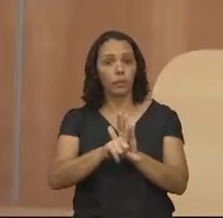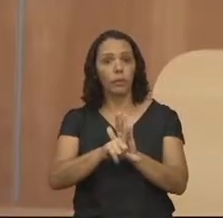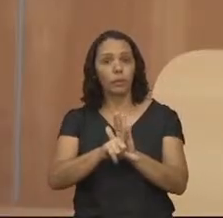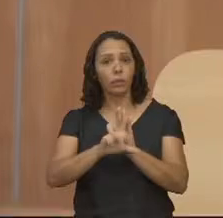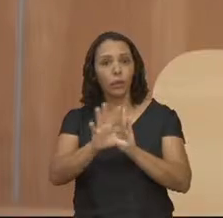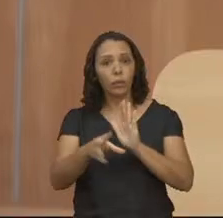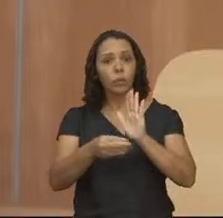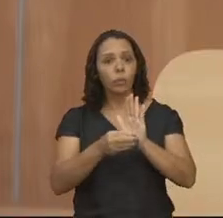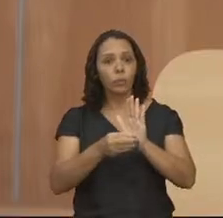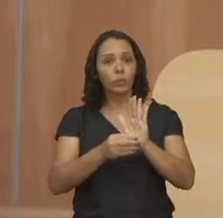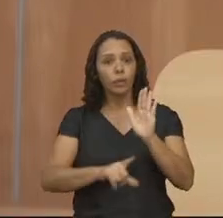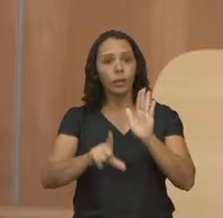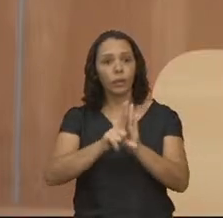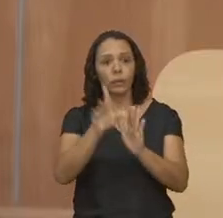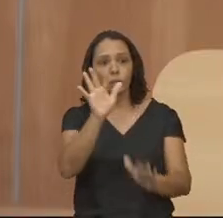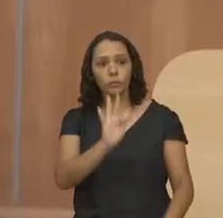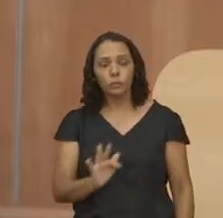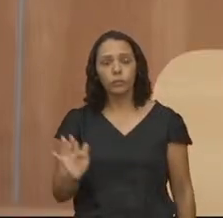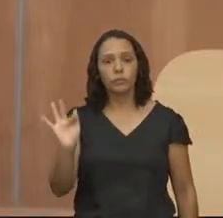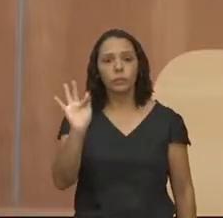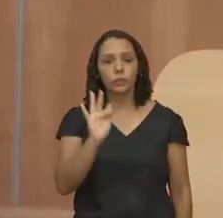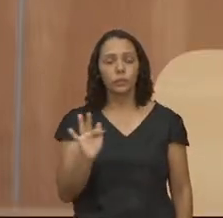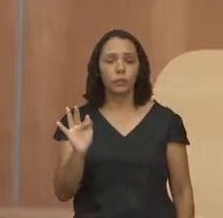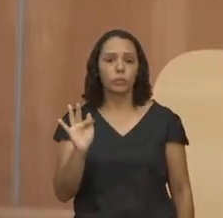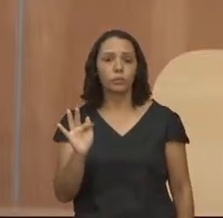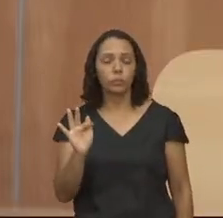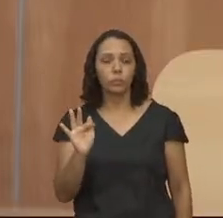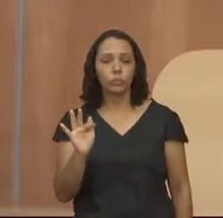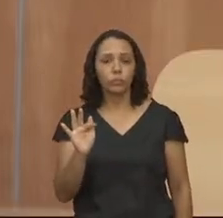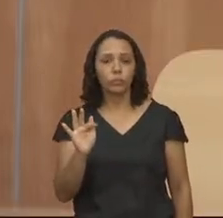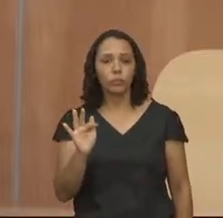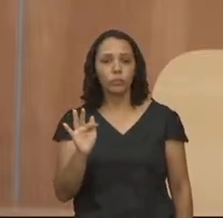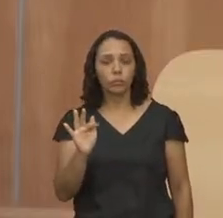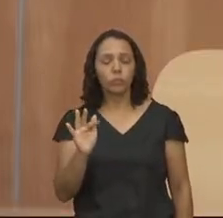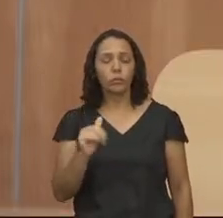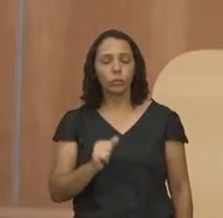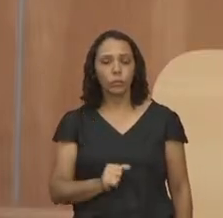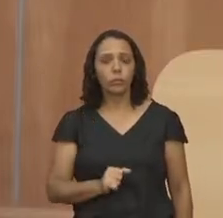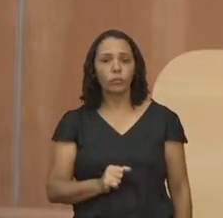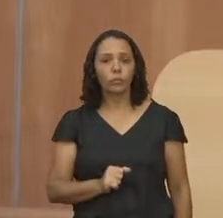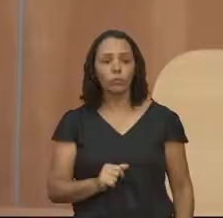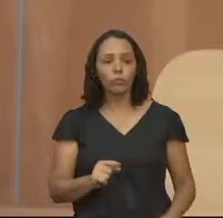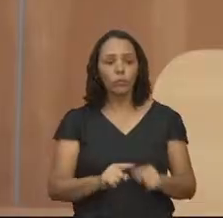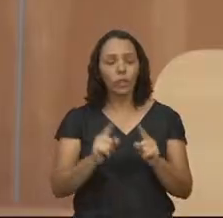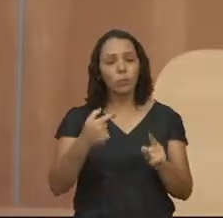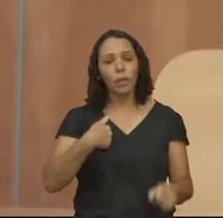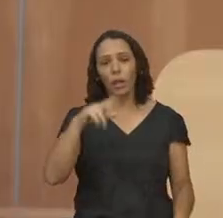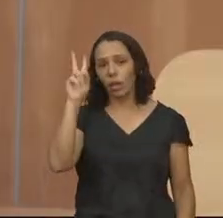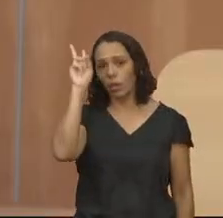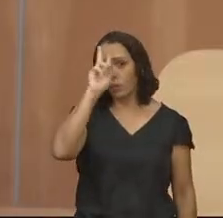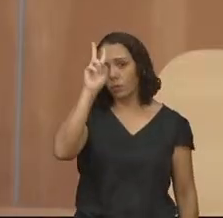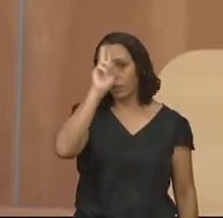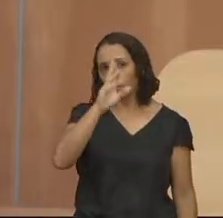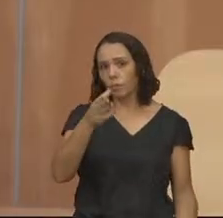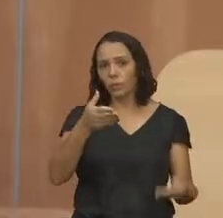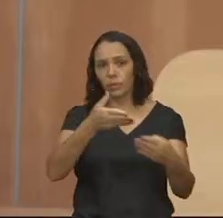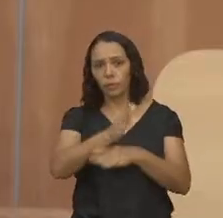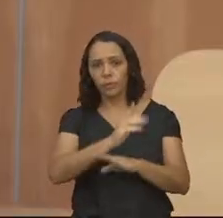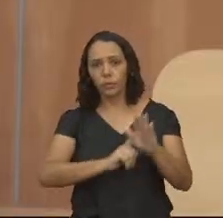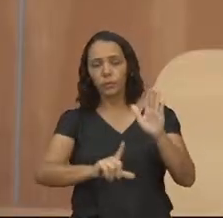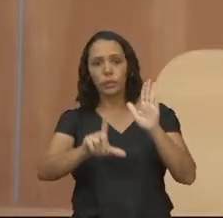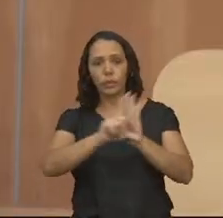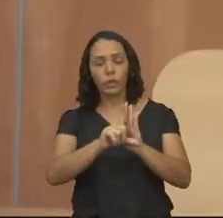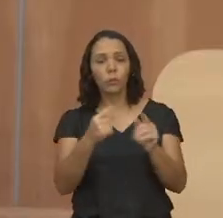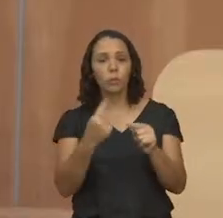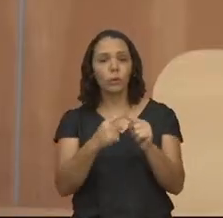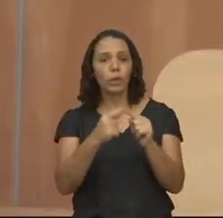Vai complementar a lei federal que tratou dessa matéria. Mas eu me lembro bem da aprovação dessa lei, porque